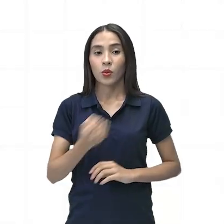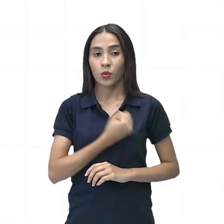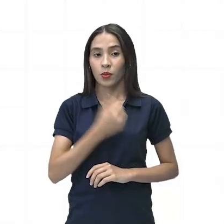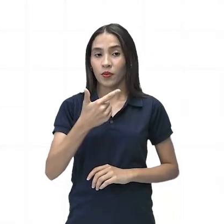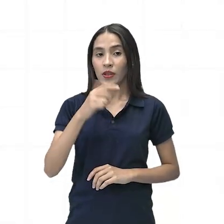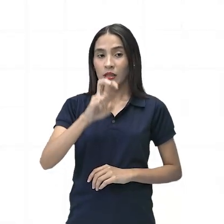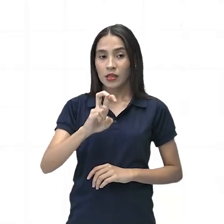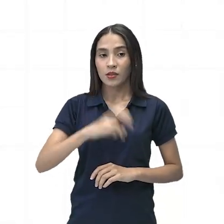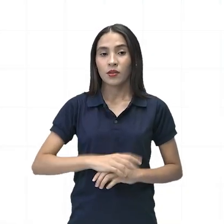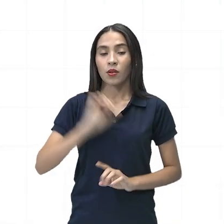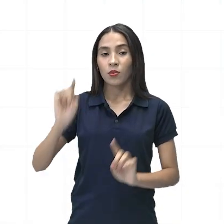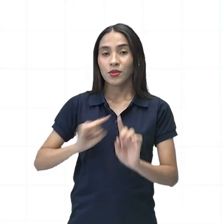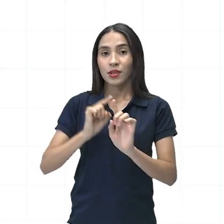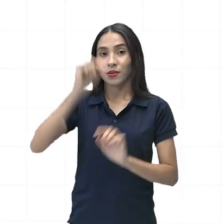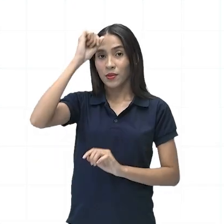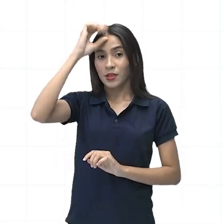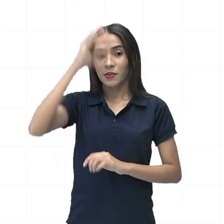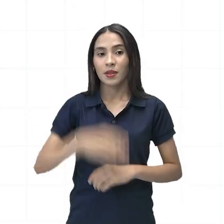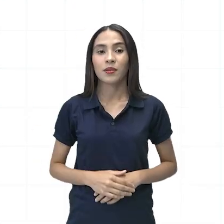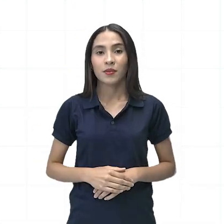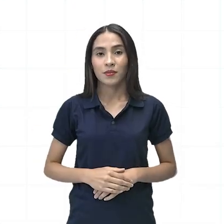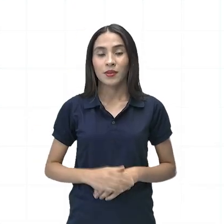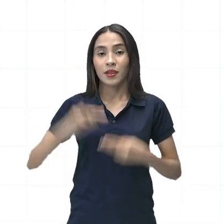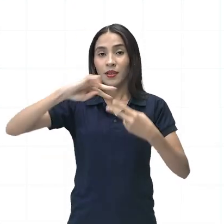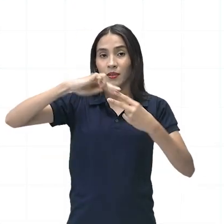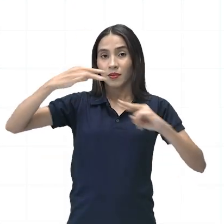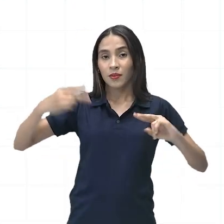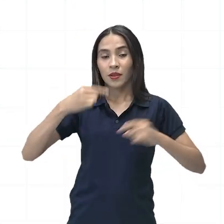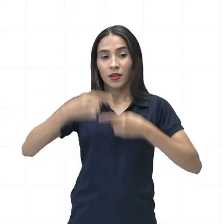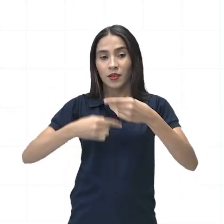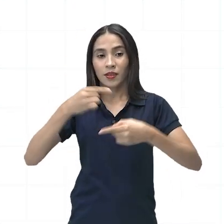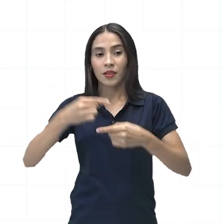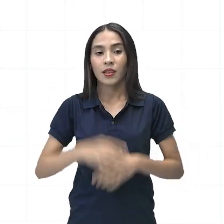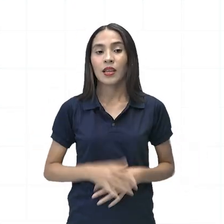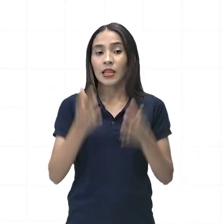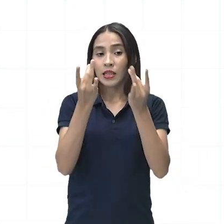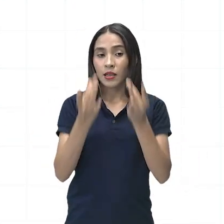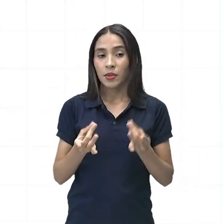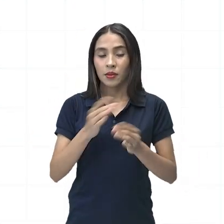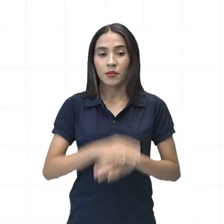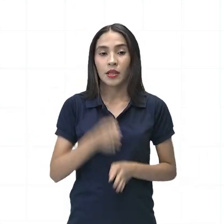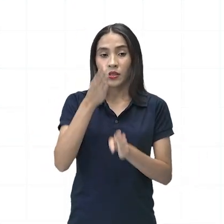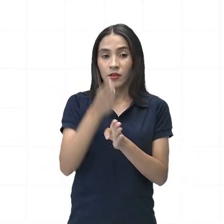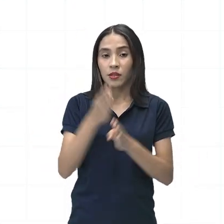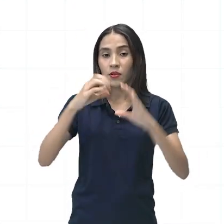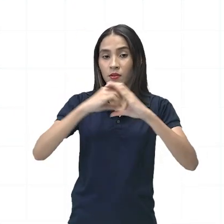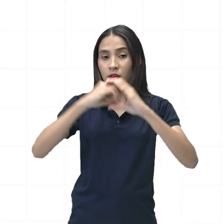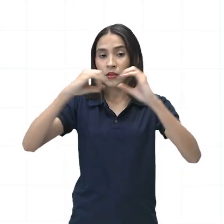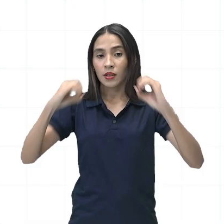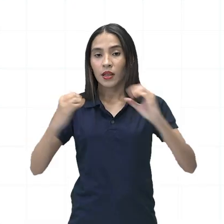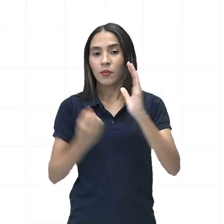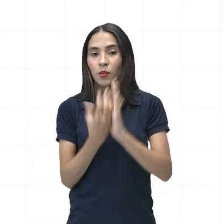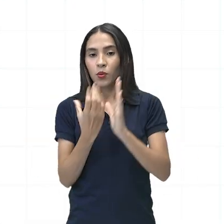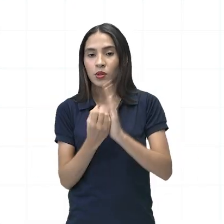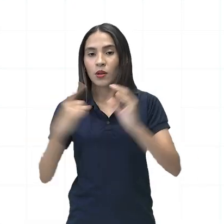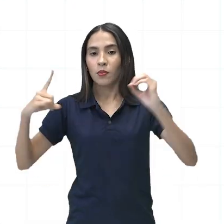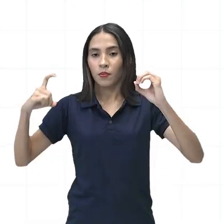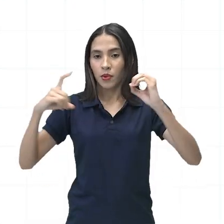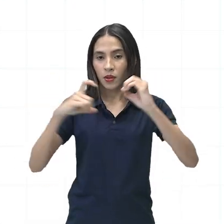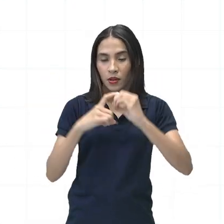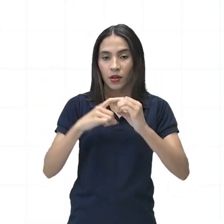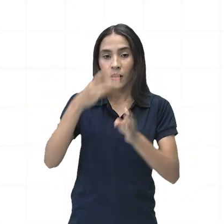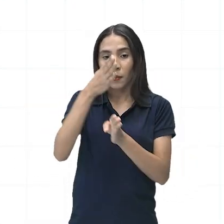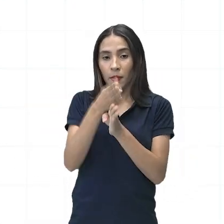Aula 25, objeto de conhecimento, hereditariedade, detalhamento, divisão celular e produção de